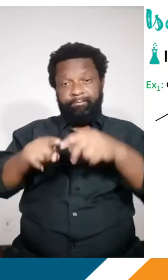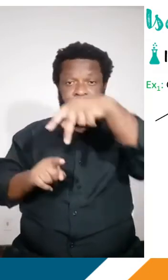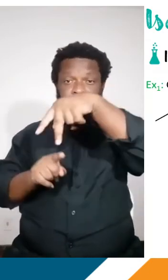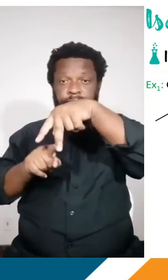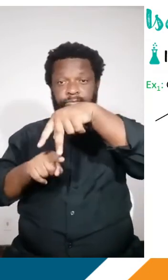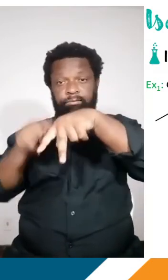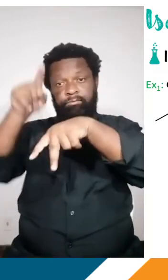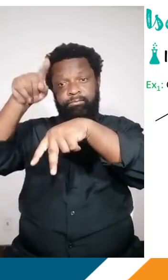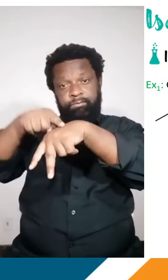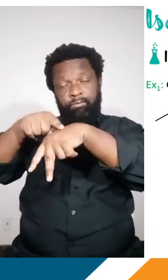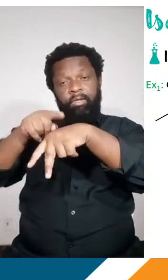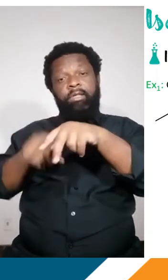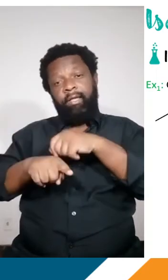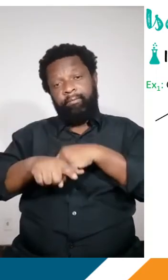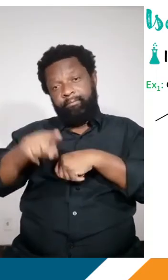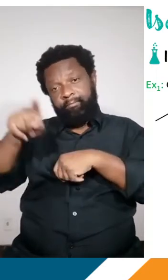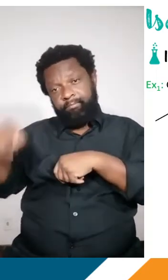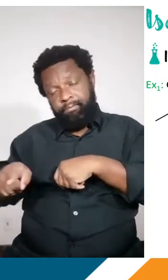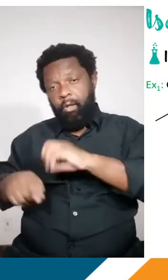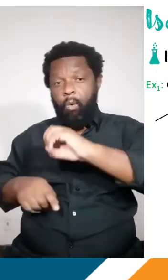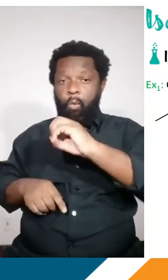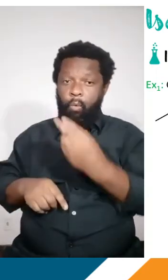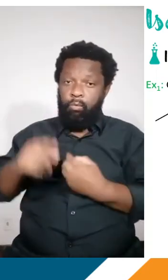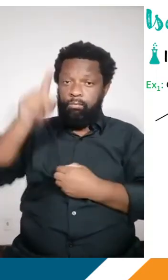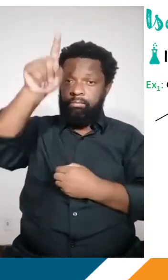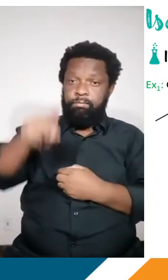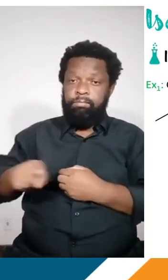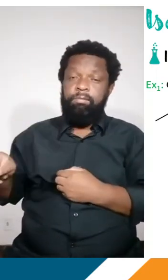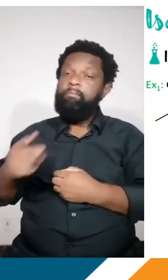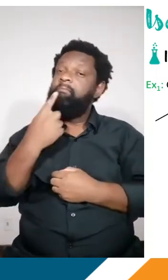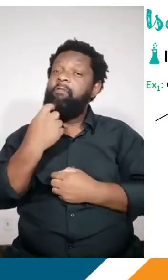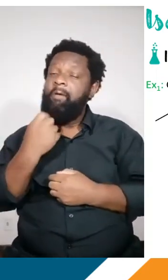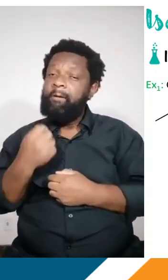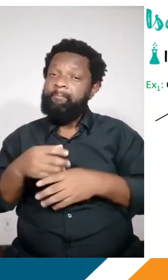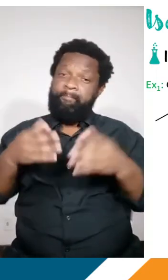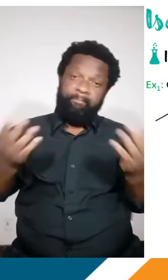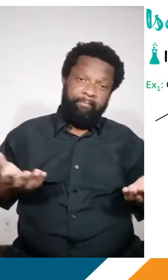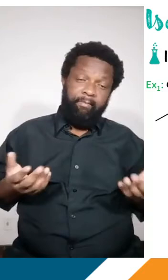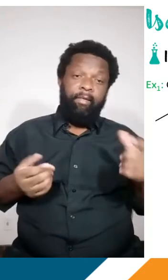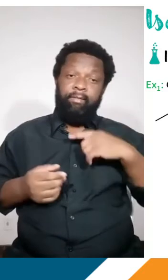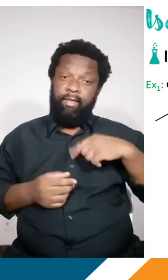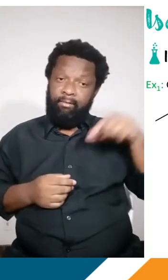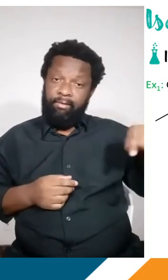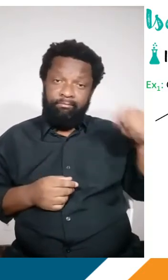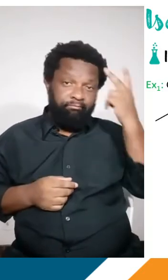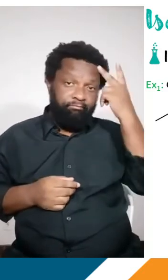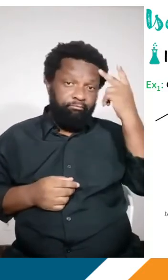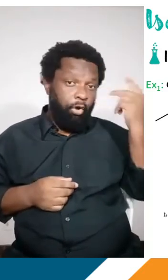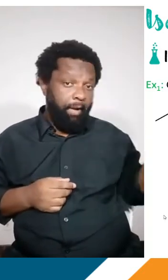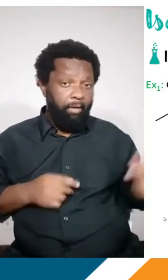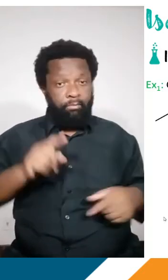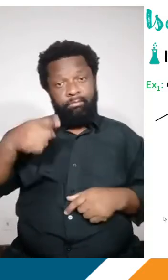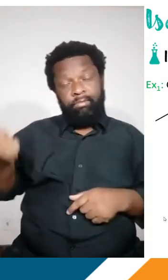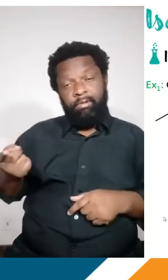essa sequência ou eu sigo essa sequência. Sendo assim, aqui eu tenho uma cadeia